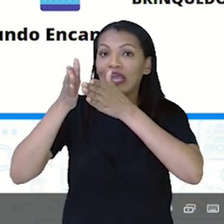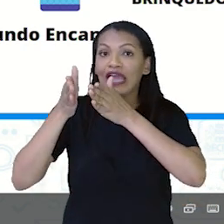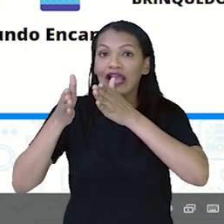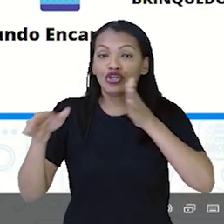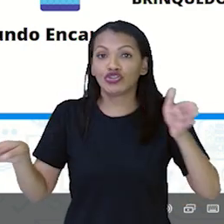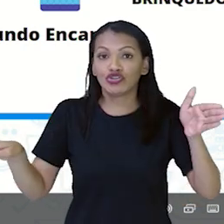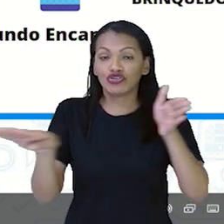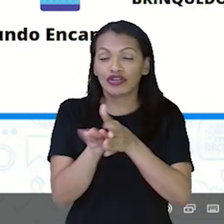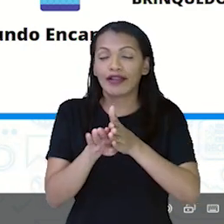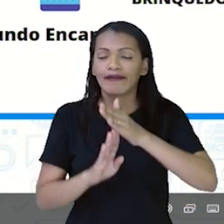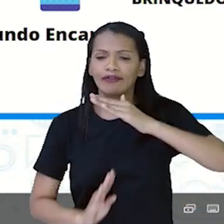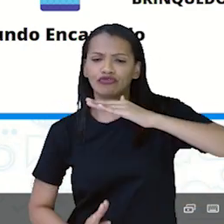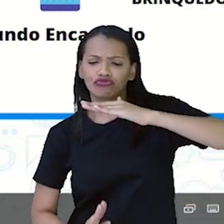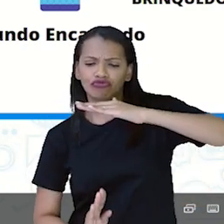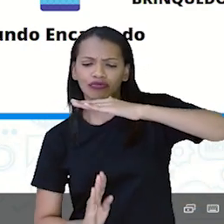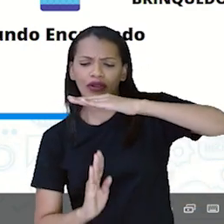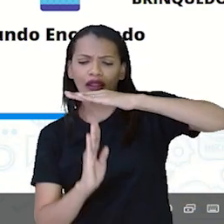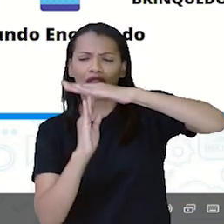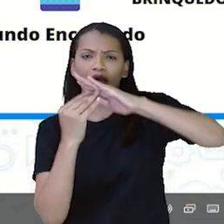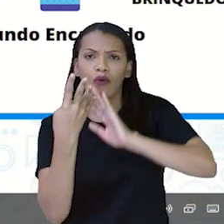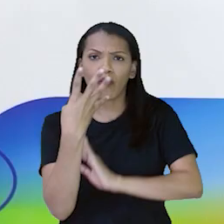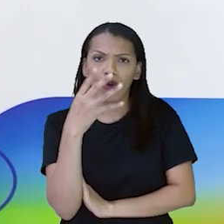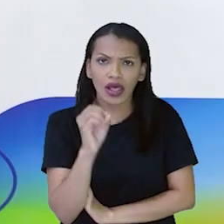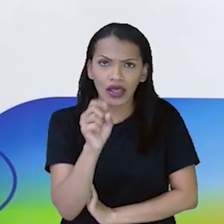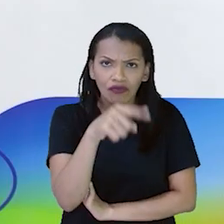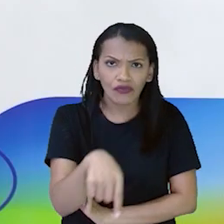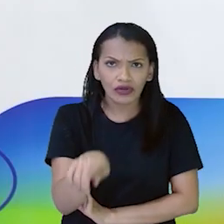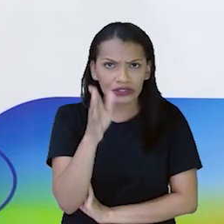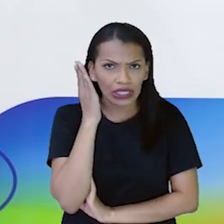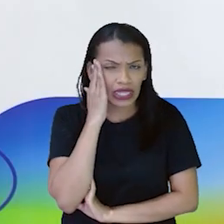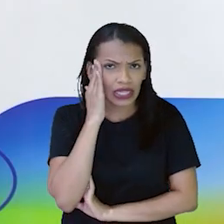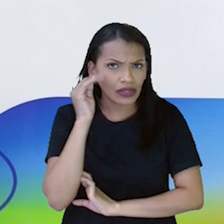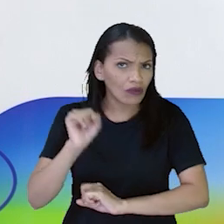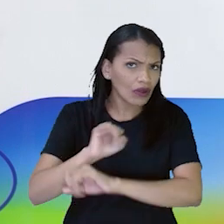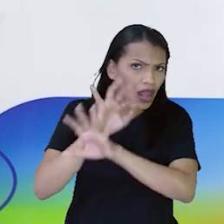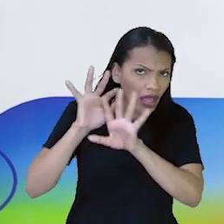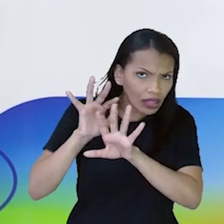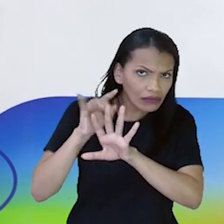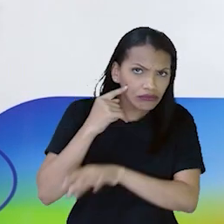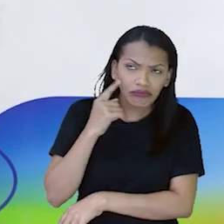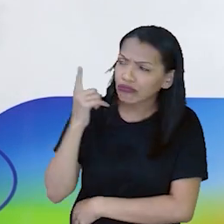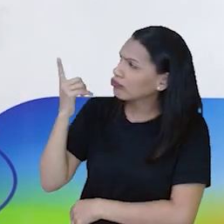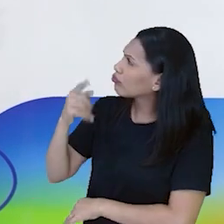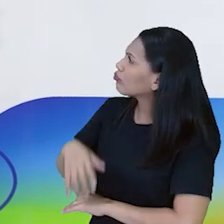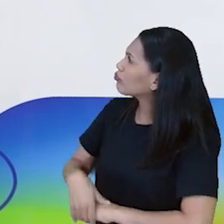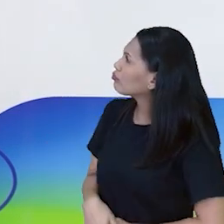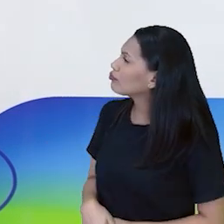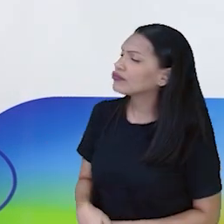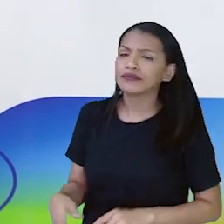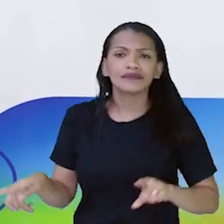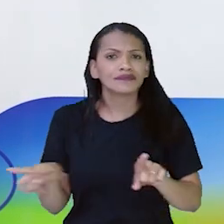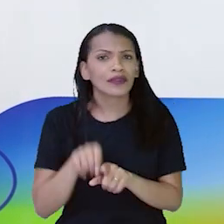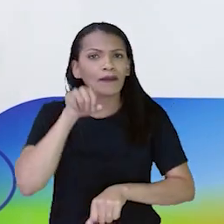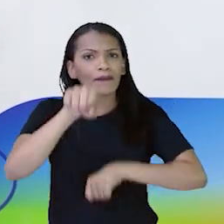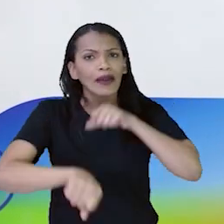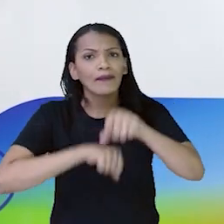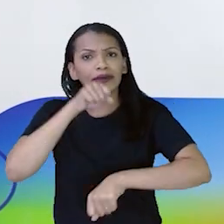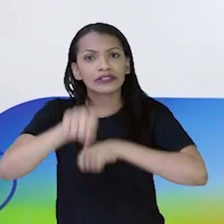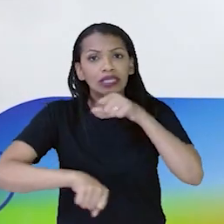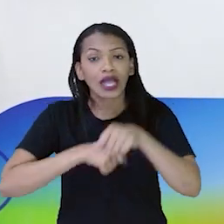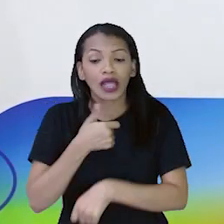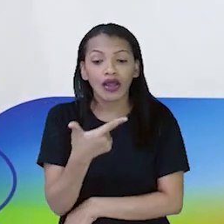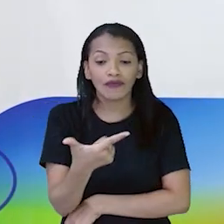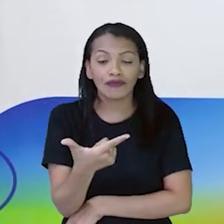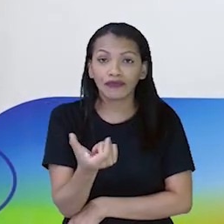40. Deu para entender ou ficou difícil? Vamos continuar. Da bicicleta. A bicicleta foram 20. A